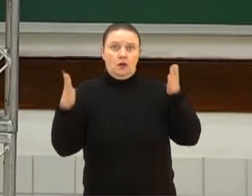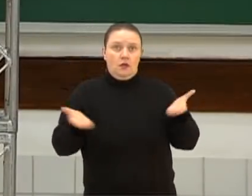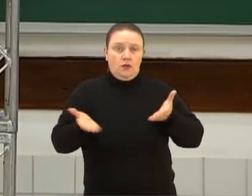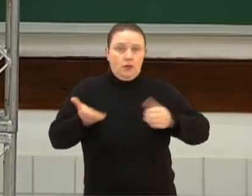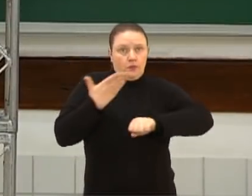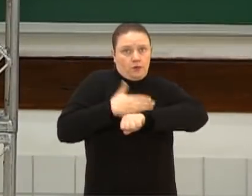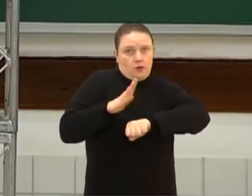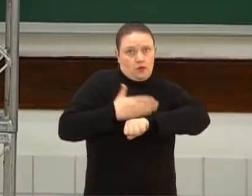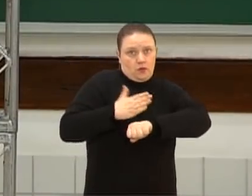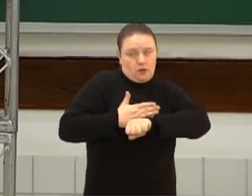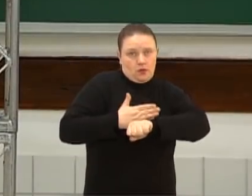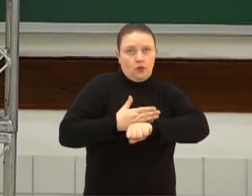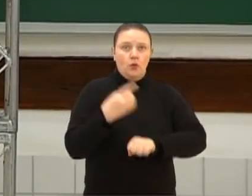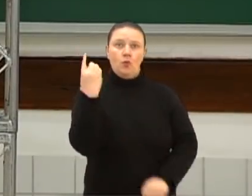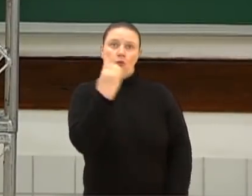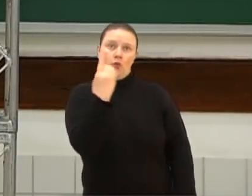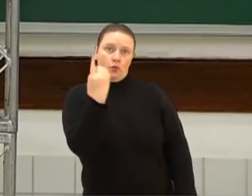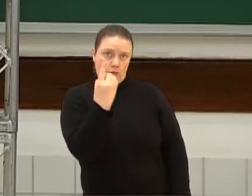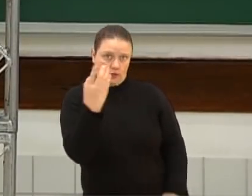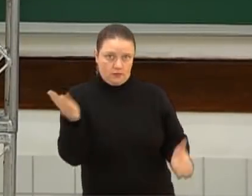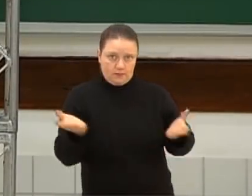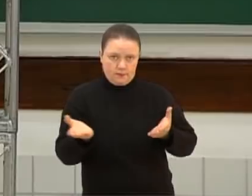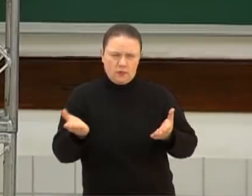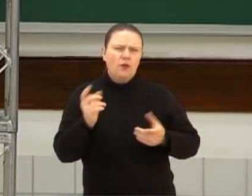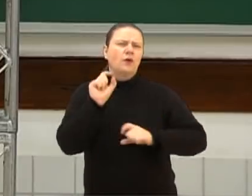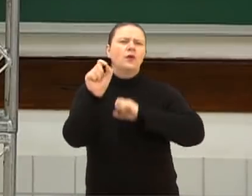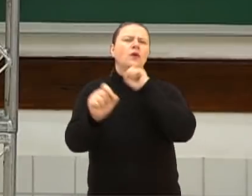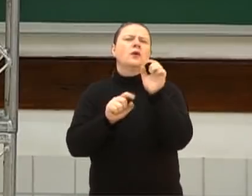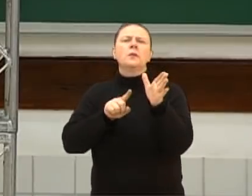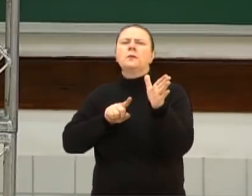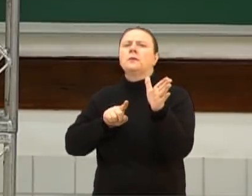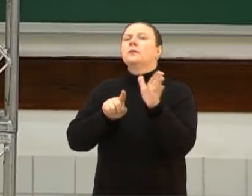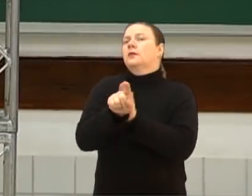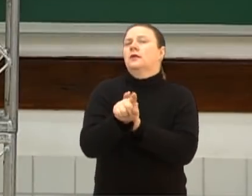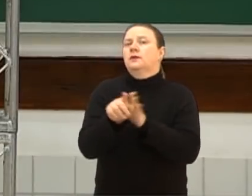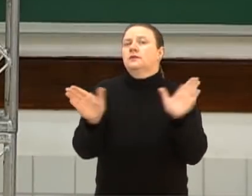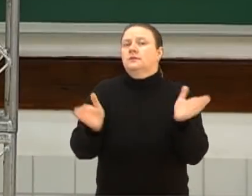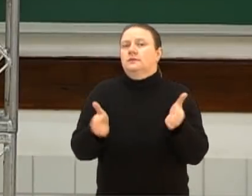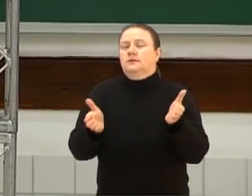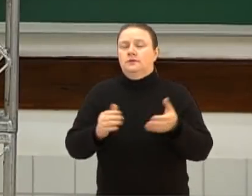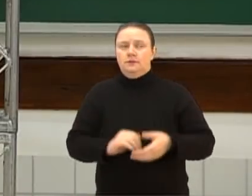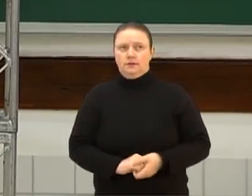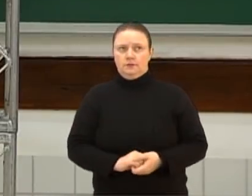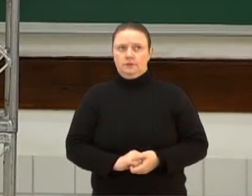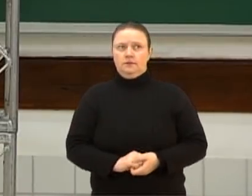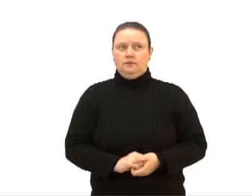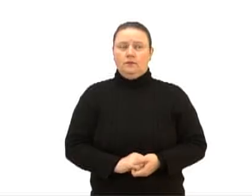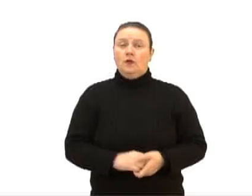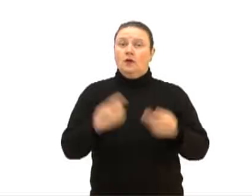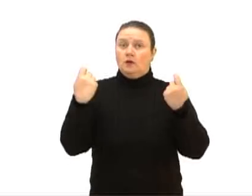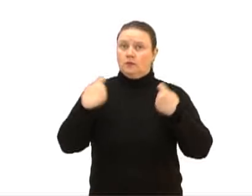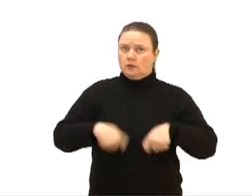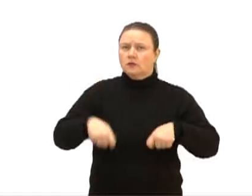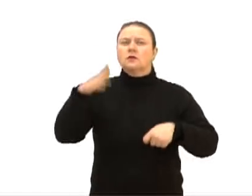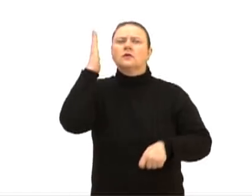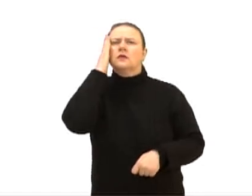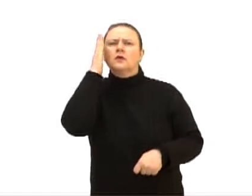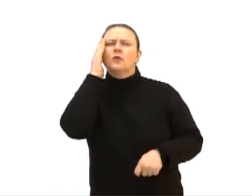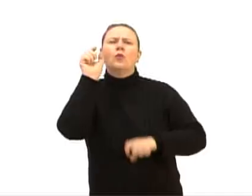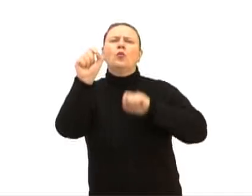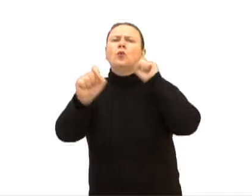1 que o professor está propondo para você. O que eu quero perguntar para você aqui? Eu quero saber quais são